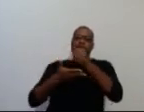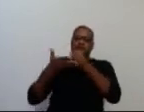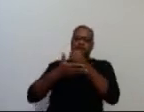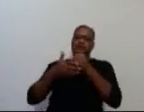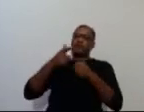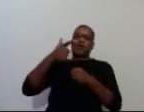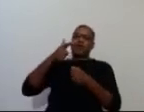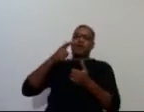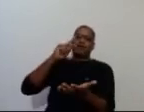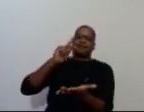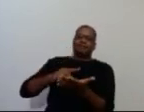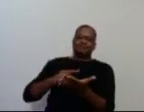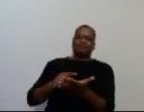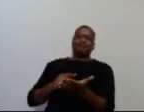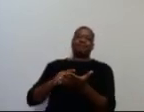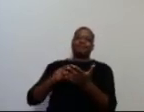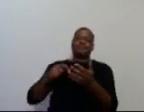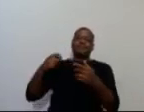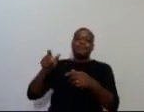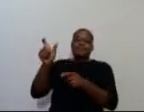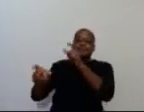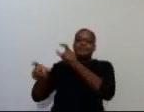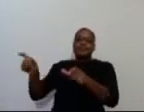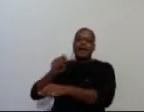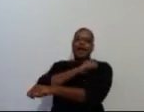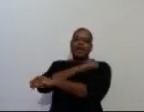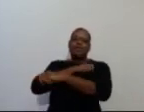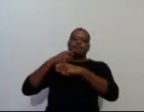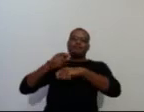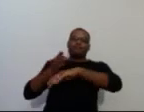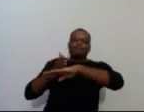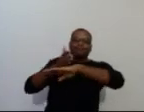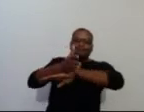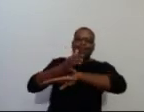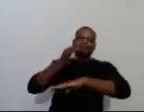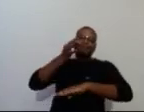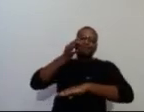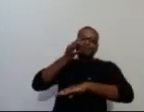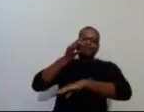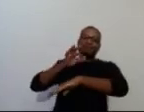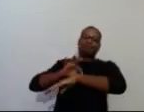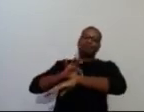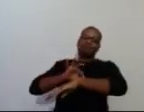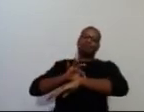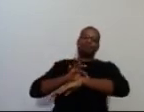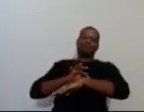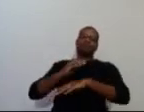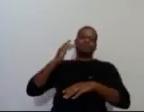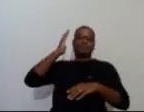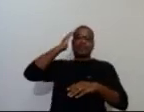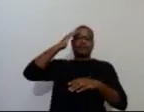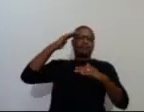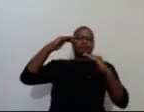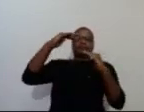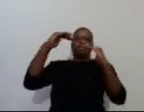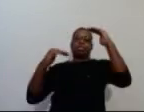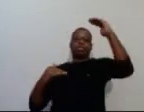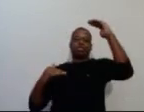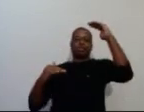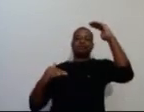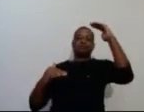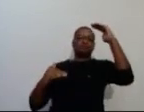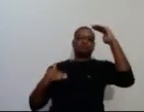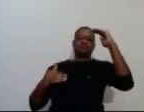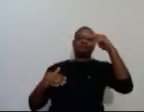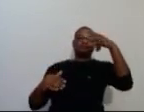fosso entre a desigualdade social no Brasil, a desigualdade social, ela é estruturante. A gente tem que ler tudo que a gente faz, eu acho, pelo viés e